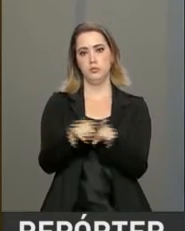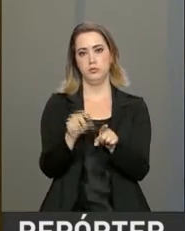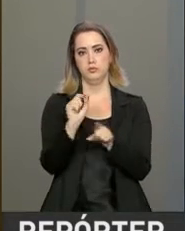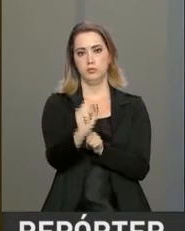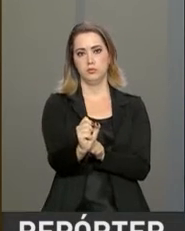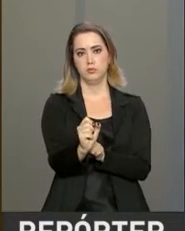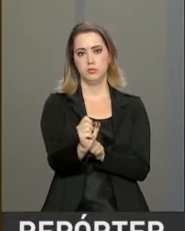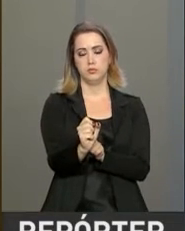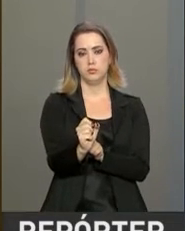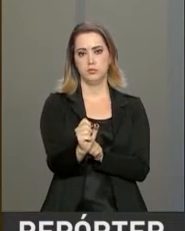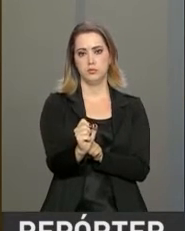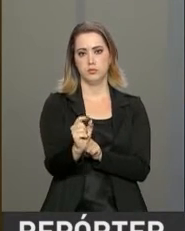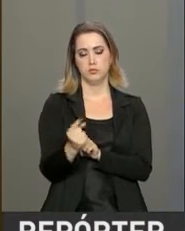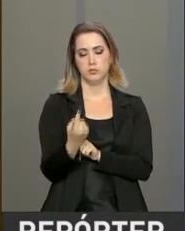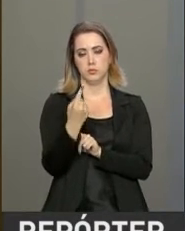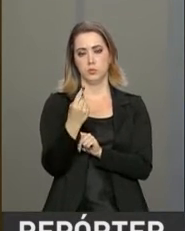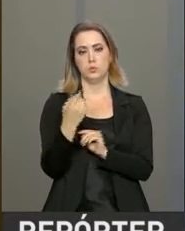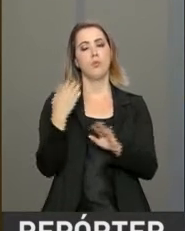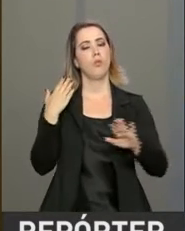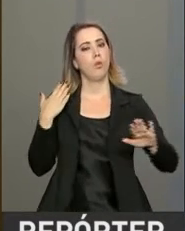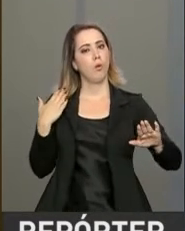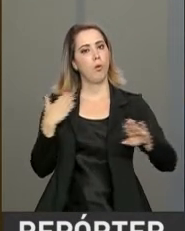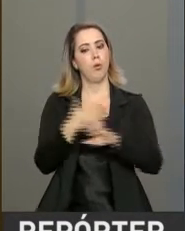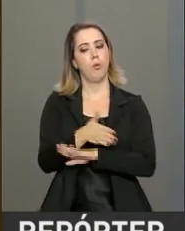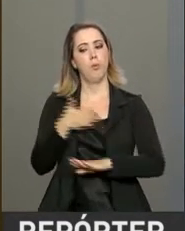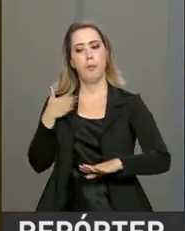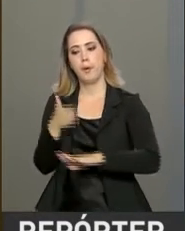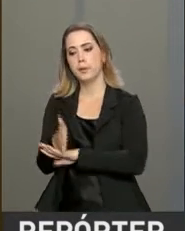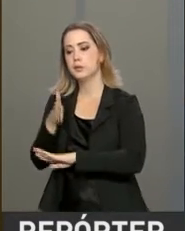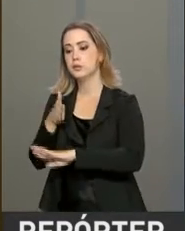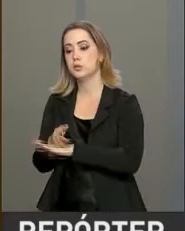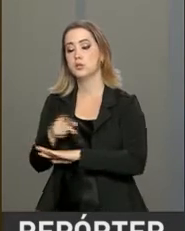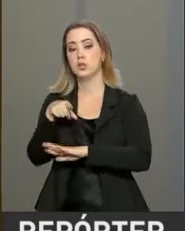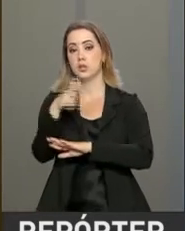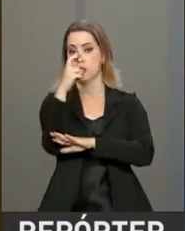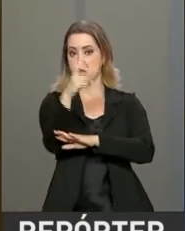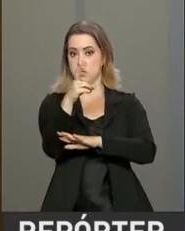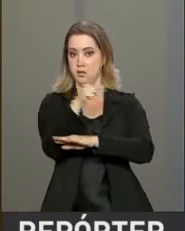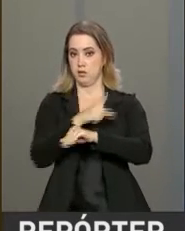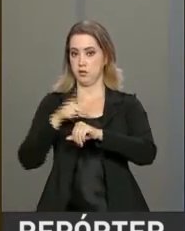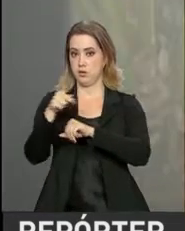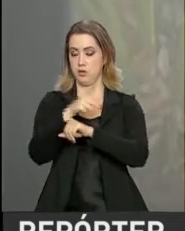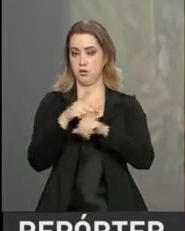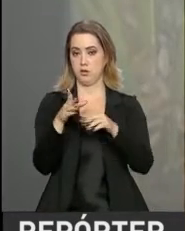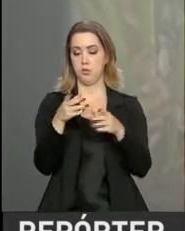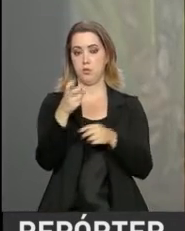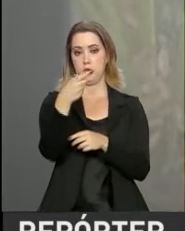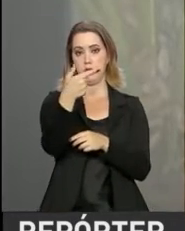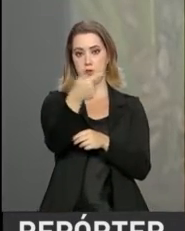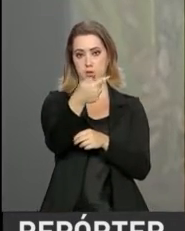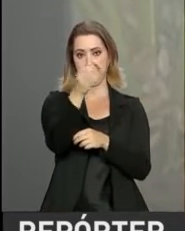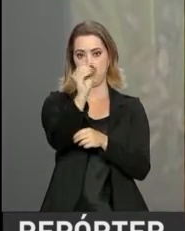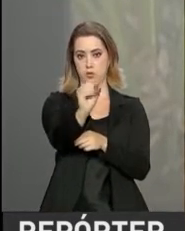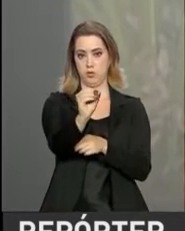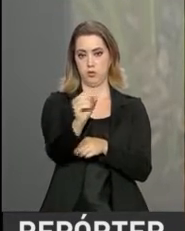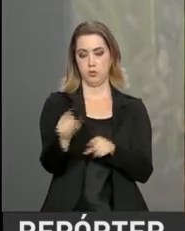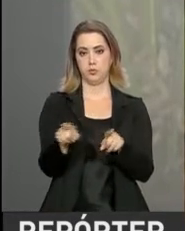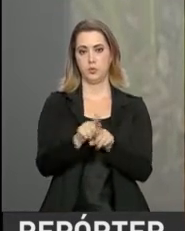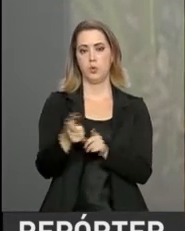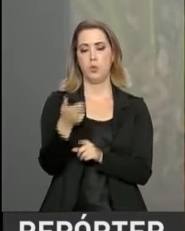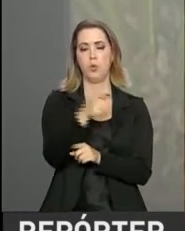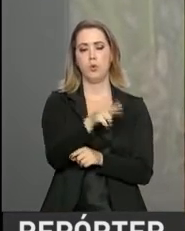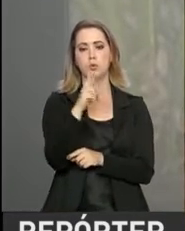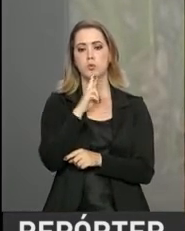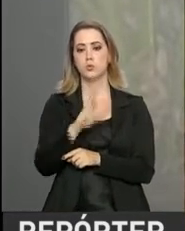foi uma participação ativa desses países no chamado G20. Outros resultados da cooperação